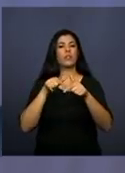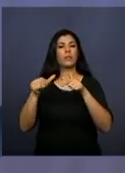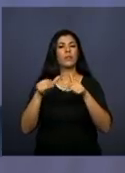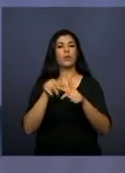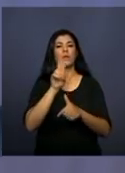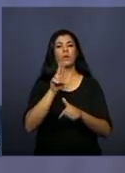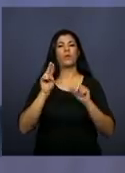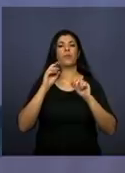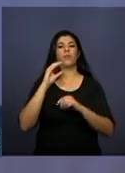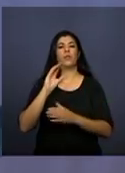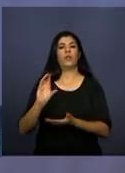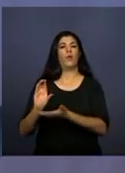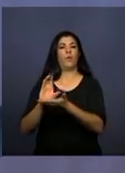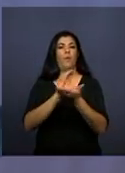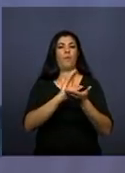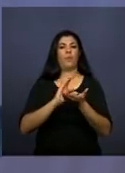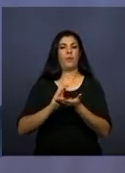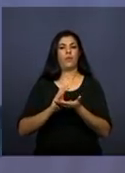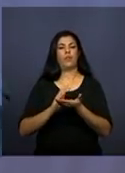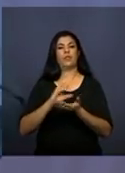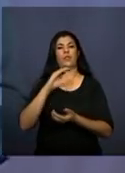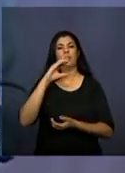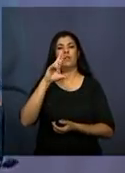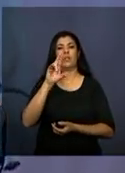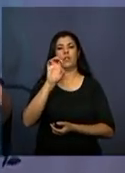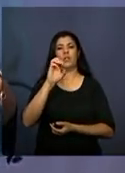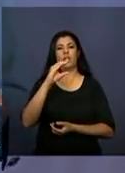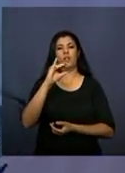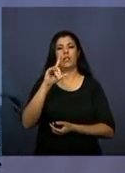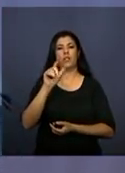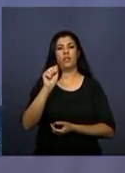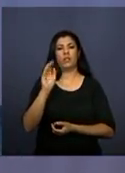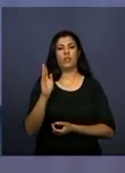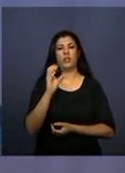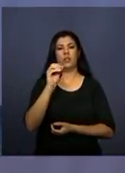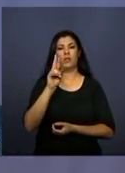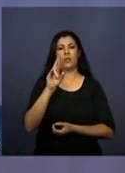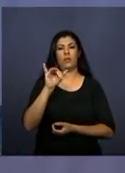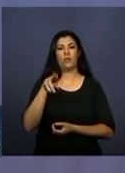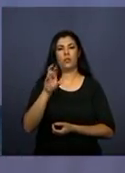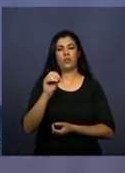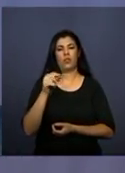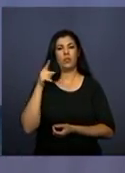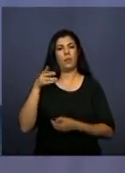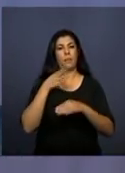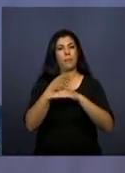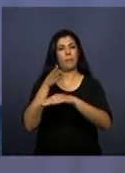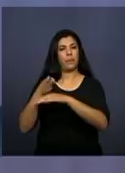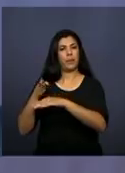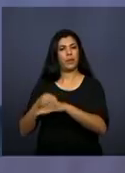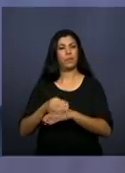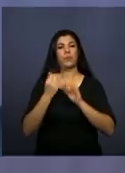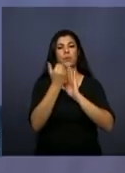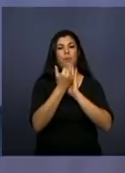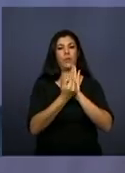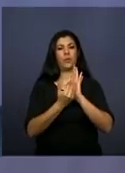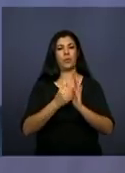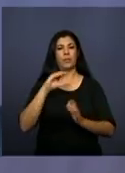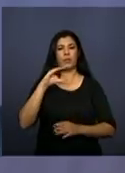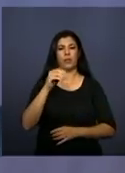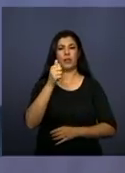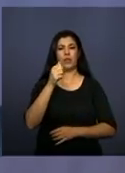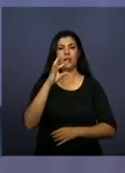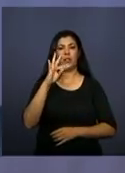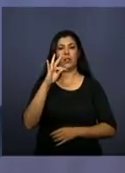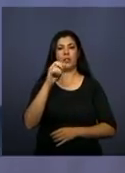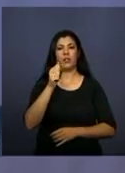Ourinhos. Daí, a Matilde foi lá e participou do Cataforte 1, como